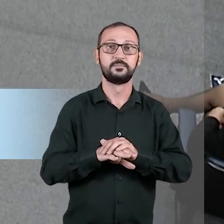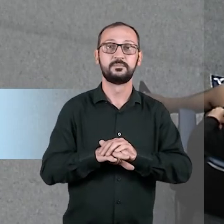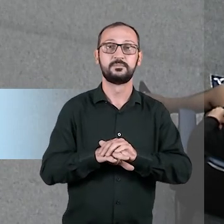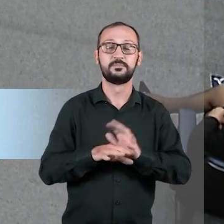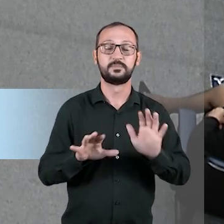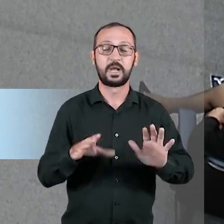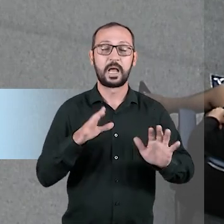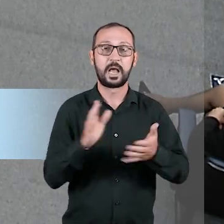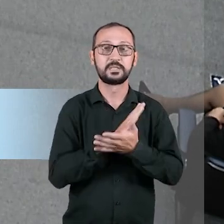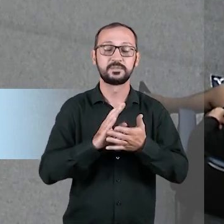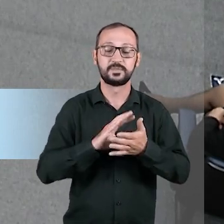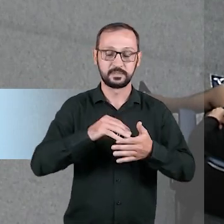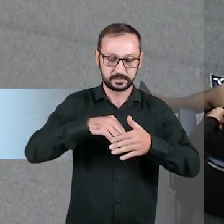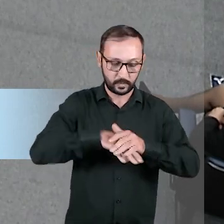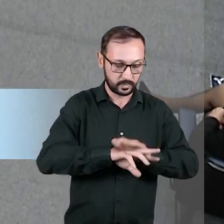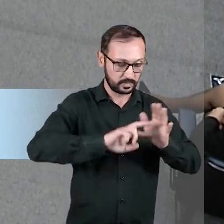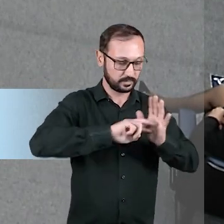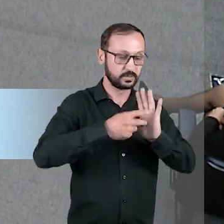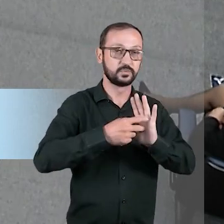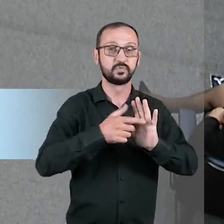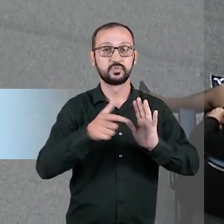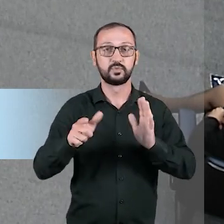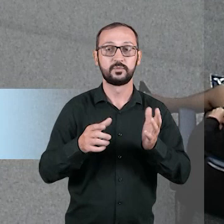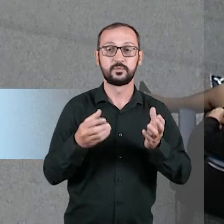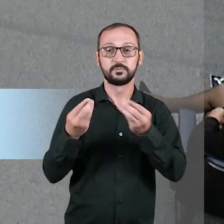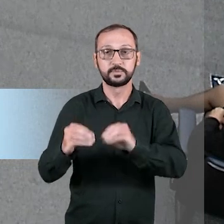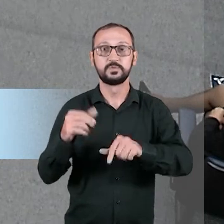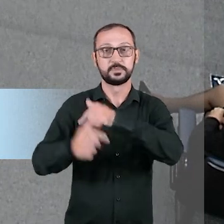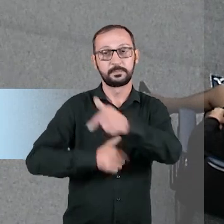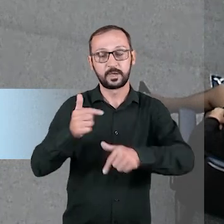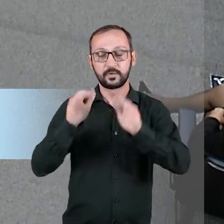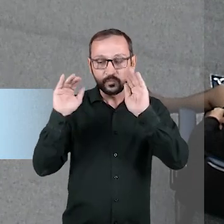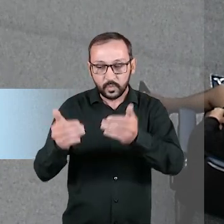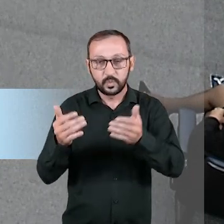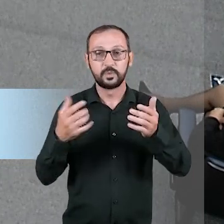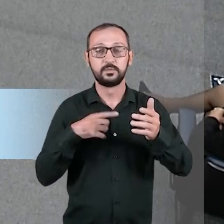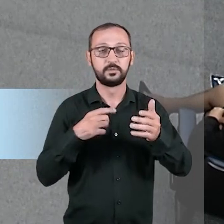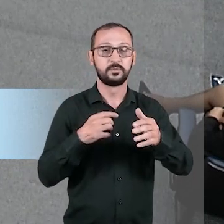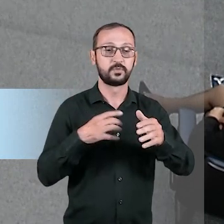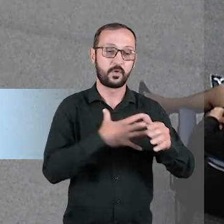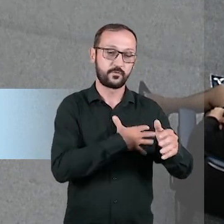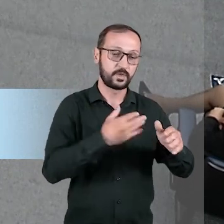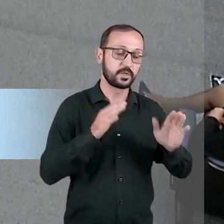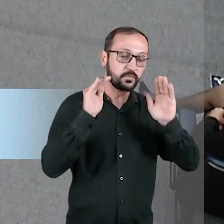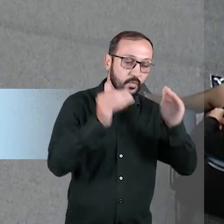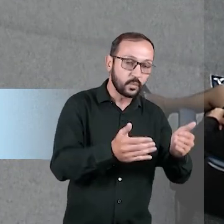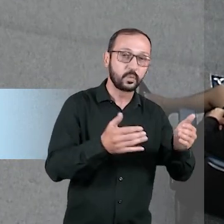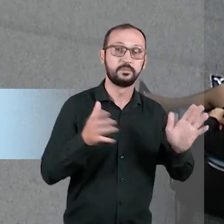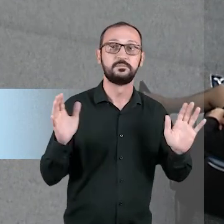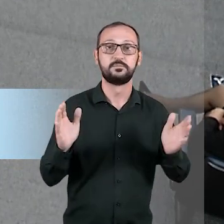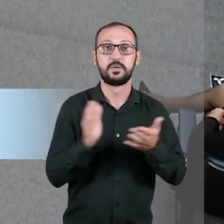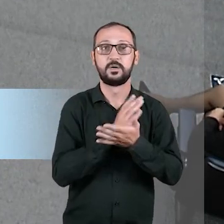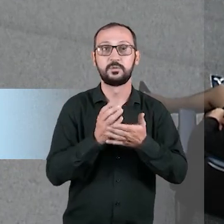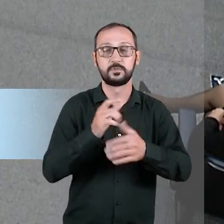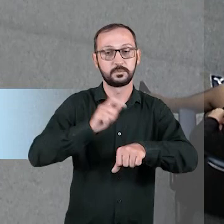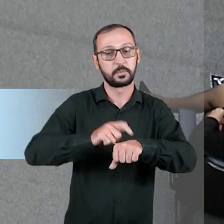vezes você ressignificou de alguma forma, tipo, começou a colocar no seu trabalho, se dedicou a um filho,